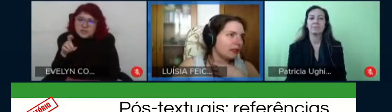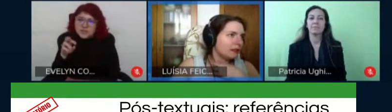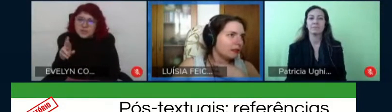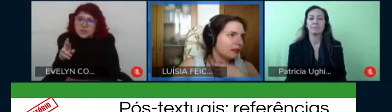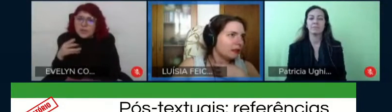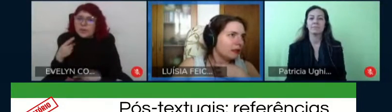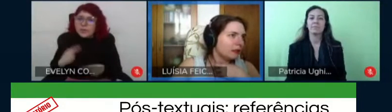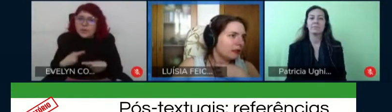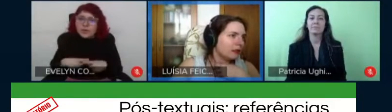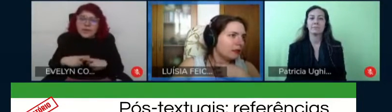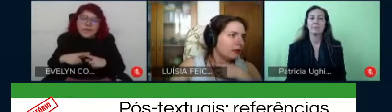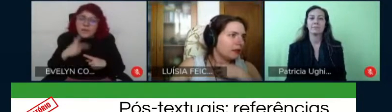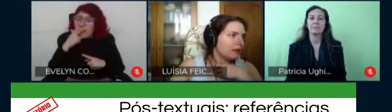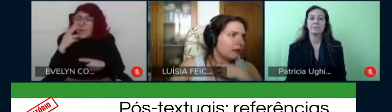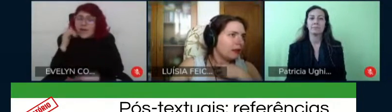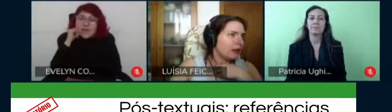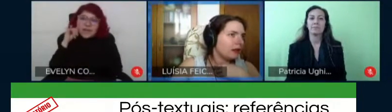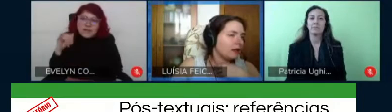vão gerá-las.